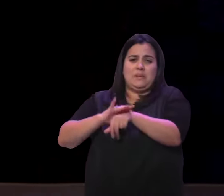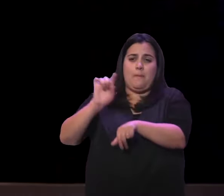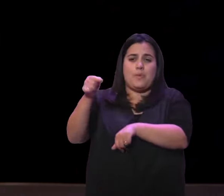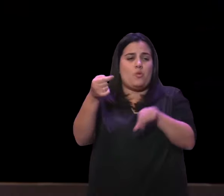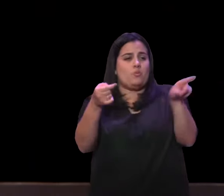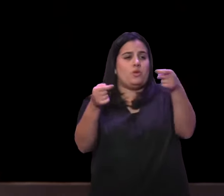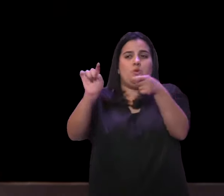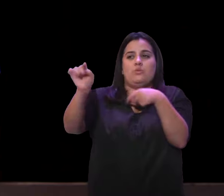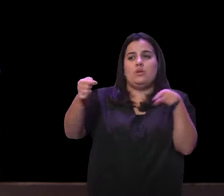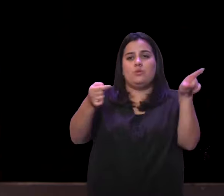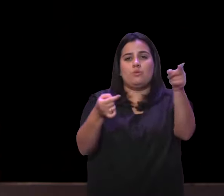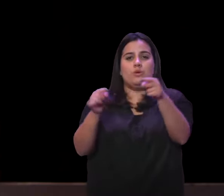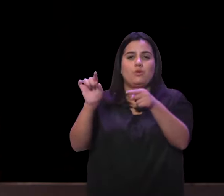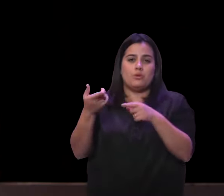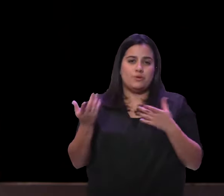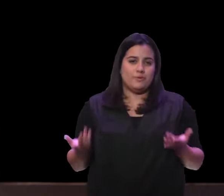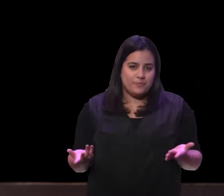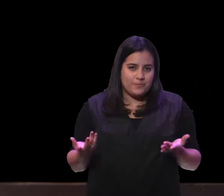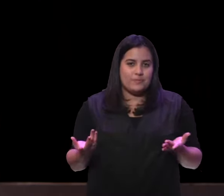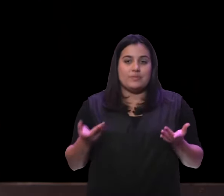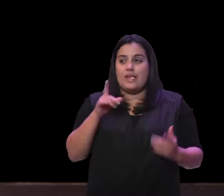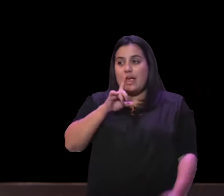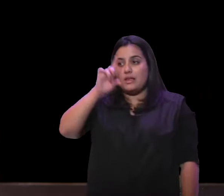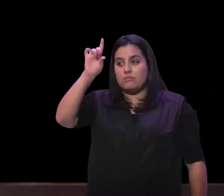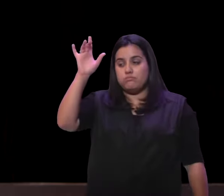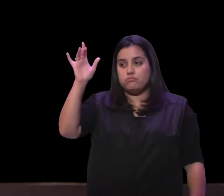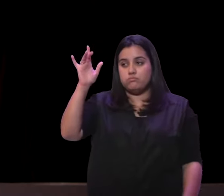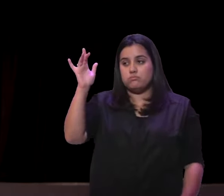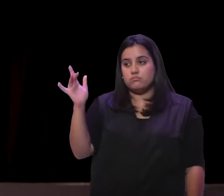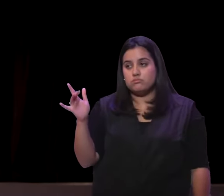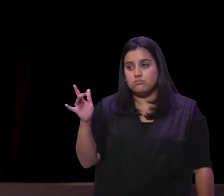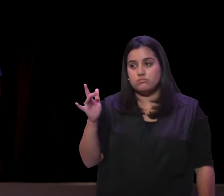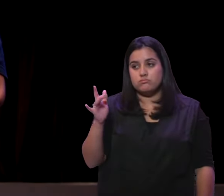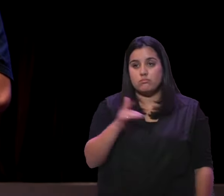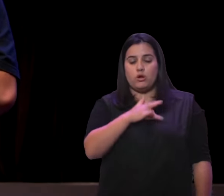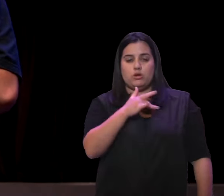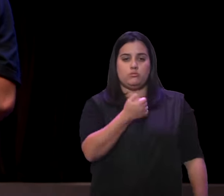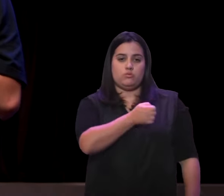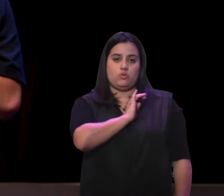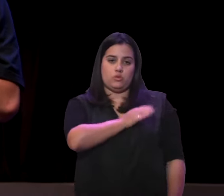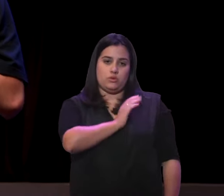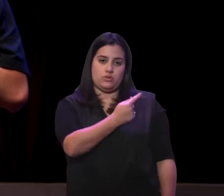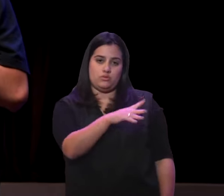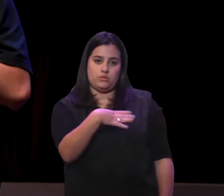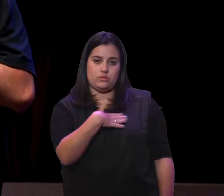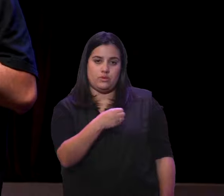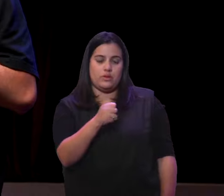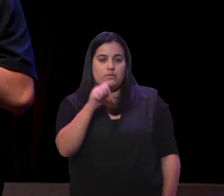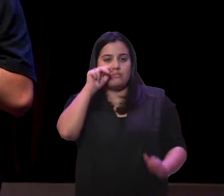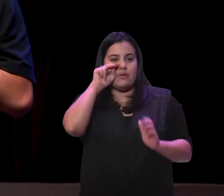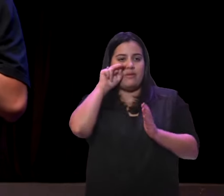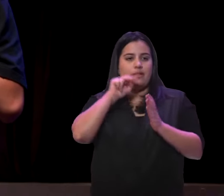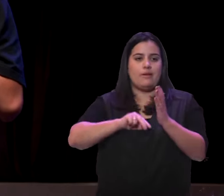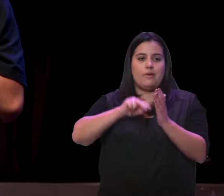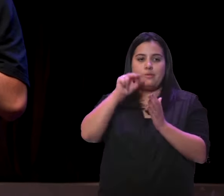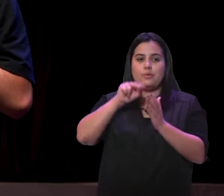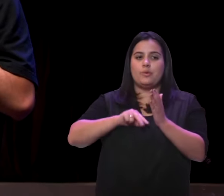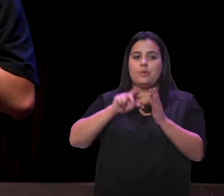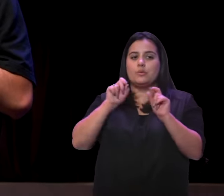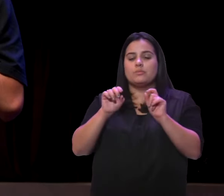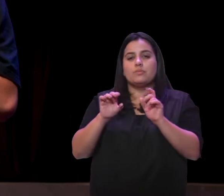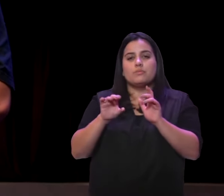aí. E aí Deus toca o coração do filho dela. Ele estava lendo Colossenses, que diz que Jesus